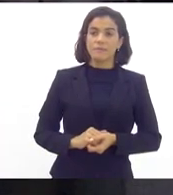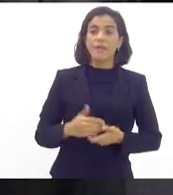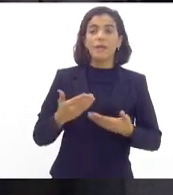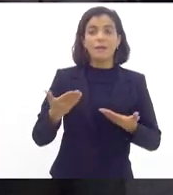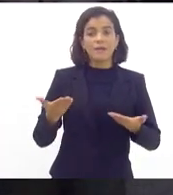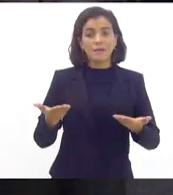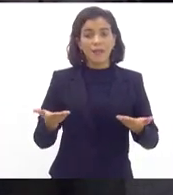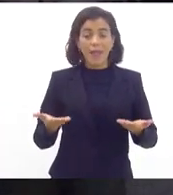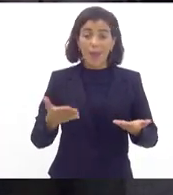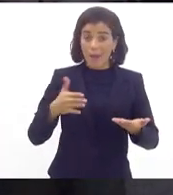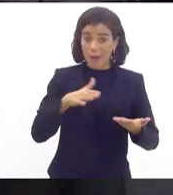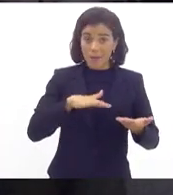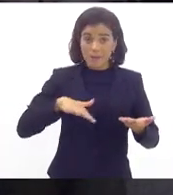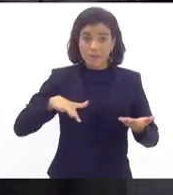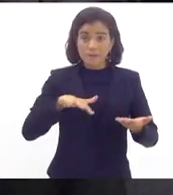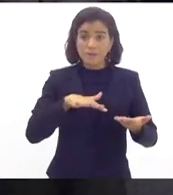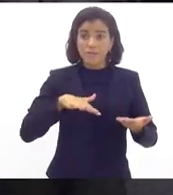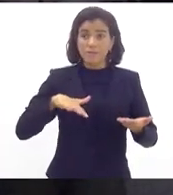Mas assim, eu acho. Olha só.